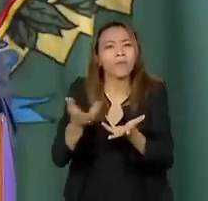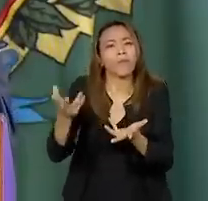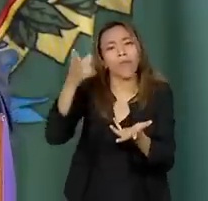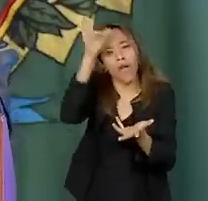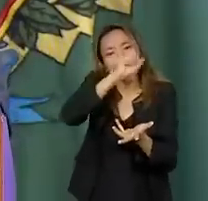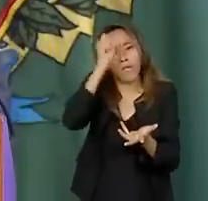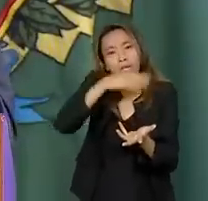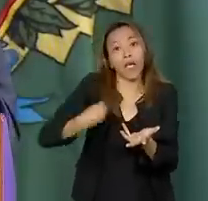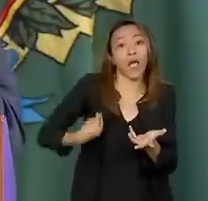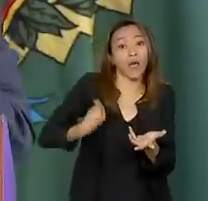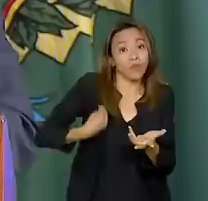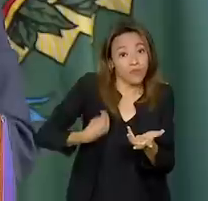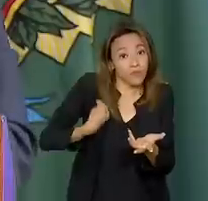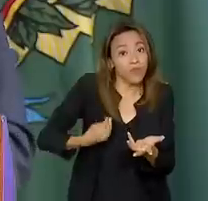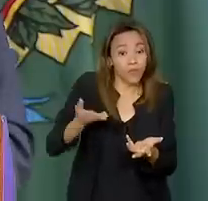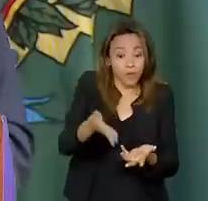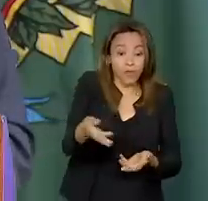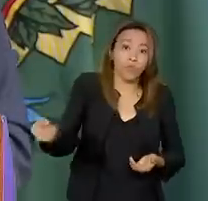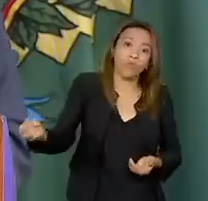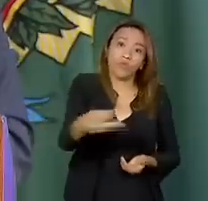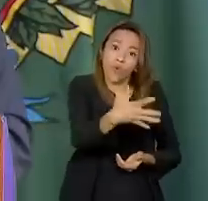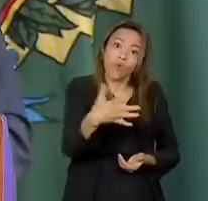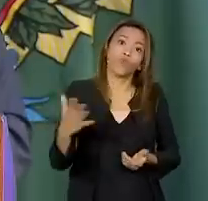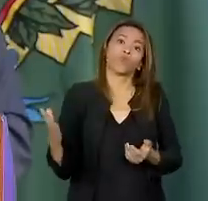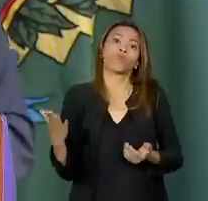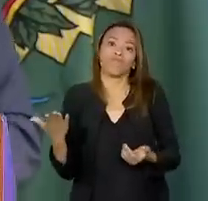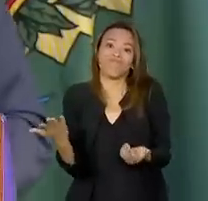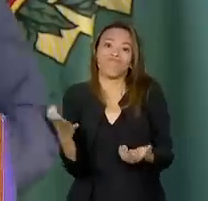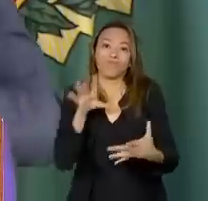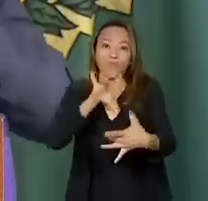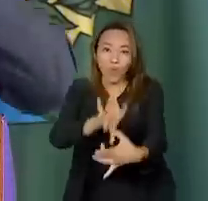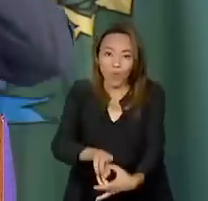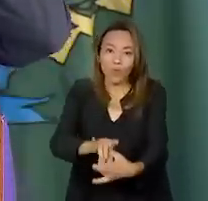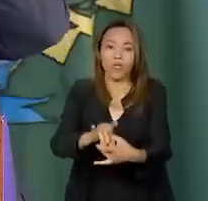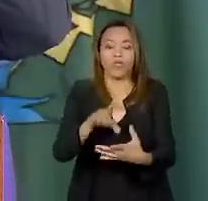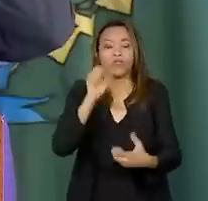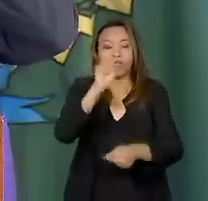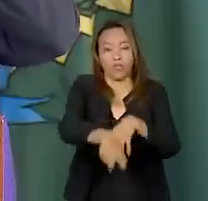conviver com esse mundo novo no mercado de trabalho.